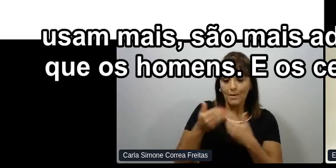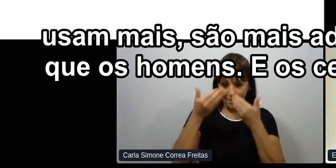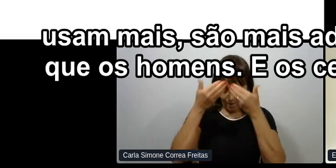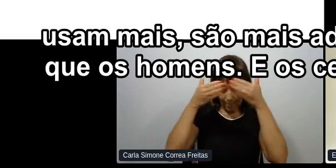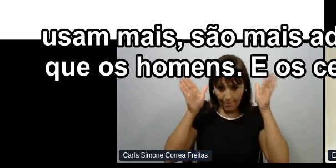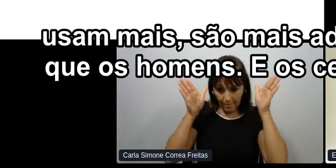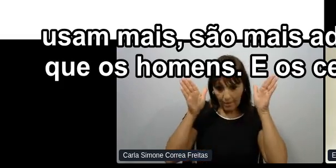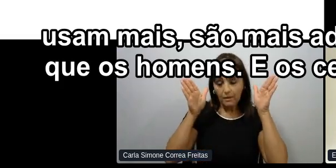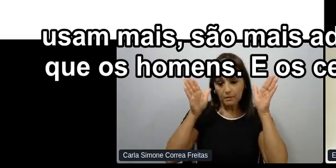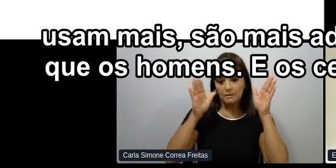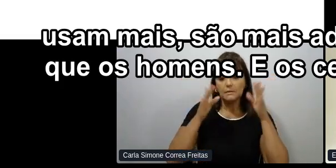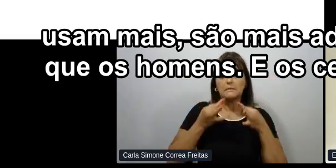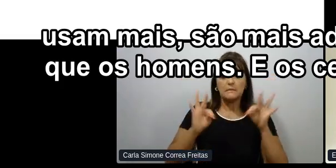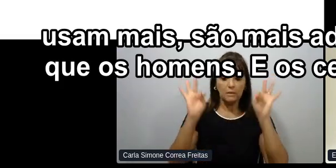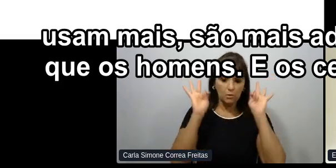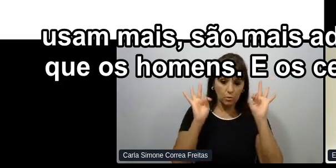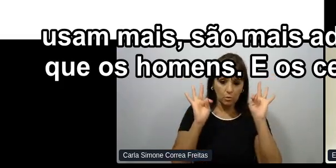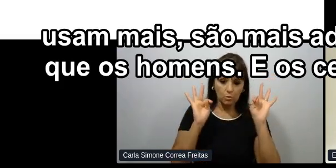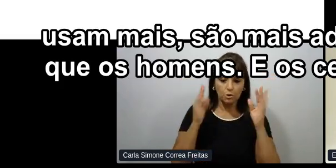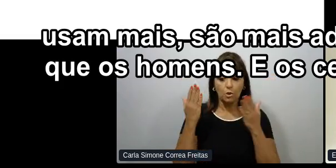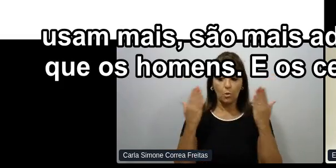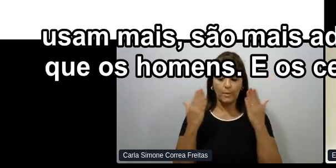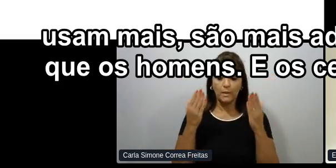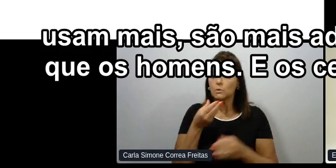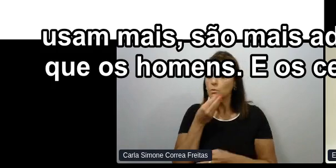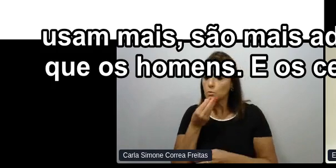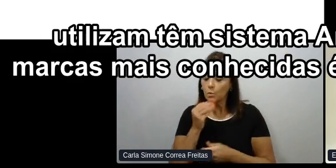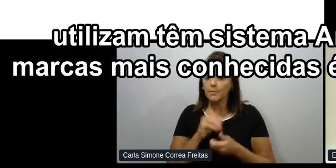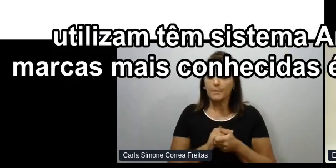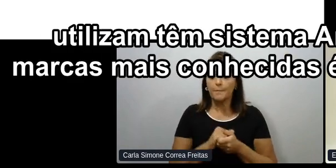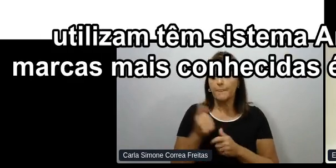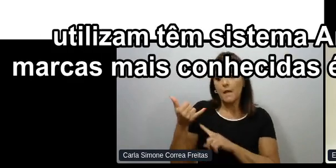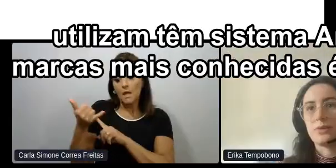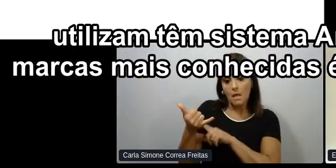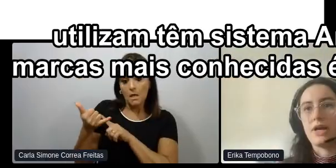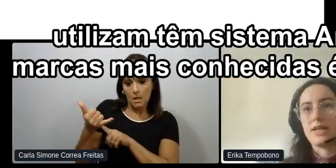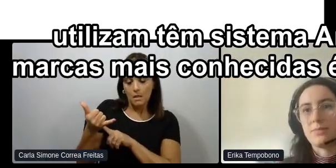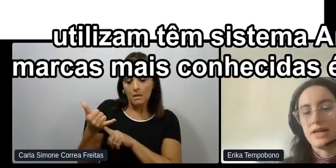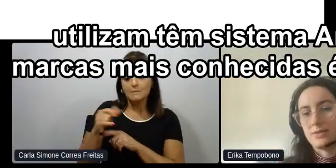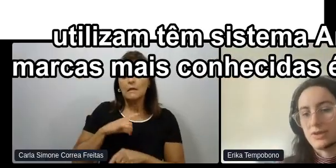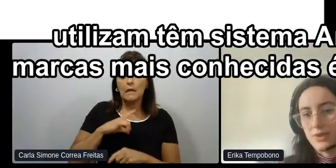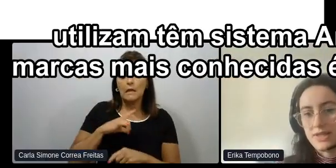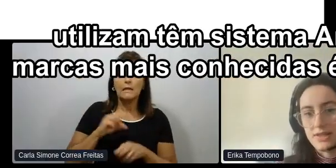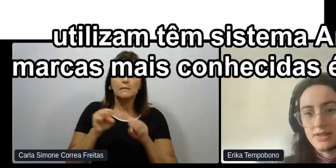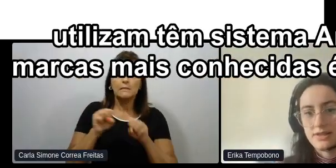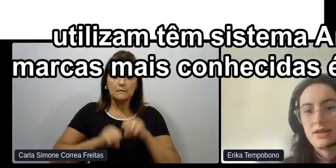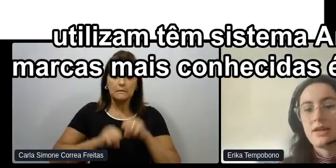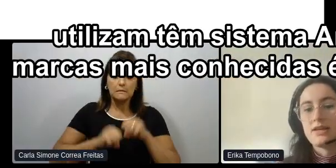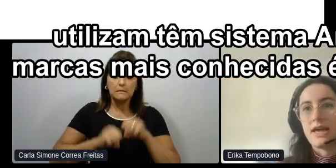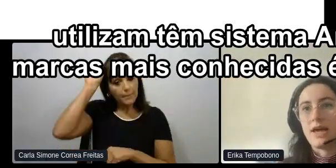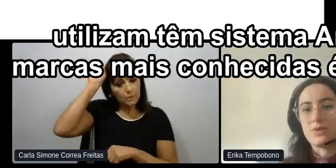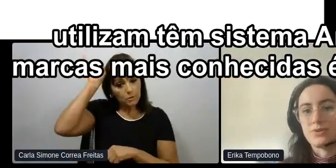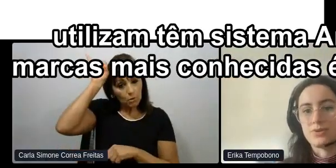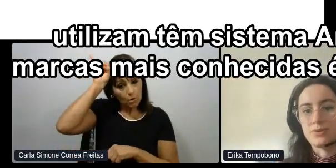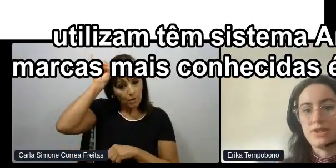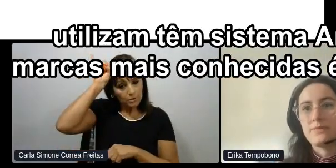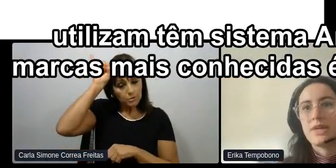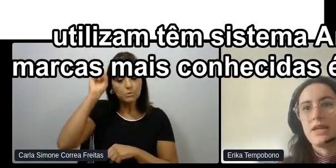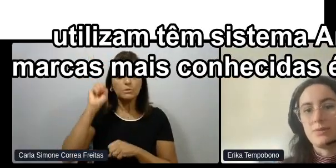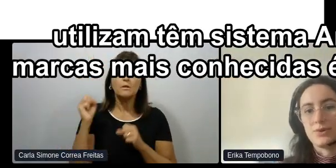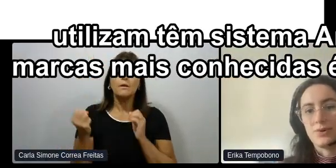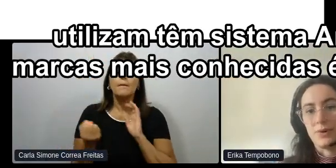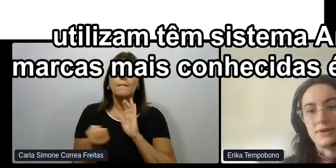ocupando as redes sociais, os espaços virtuais, e eles usam não só para se informar, eles usam para